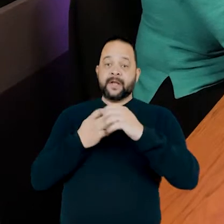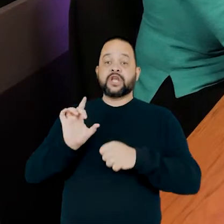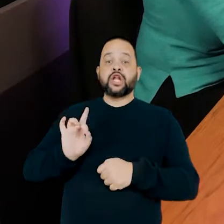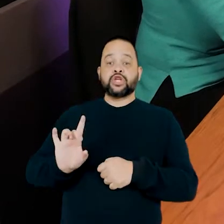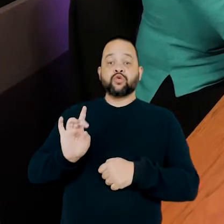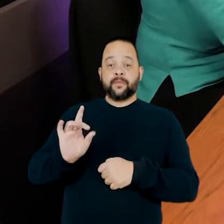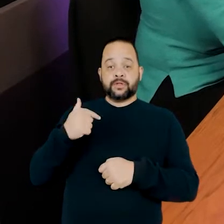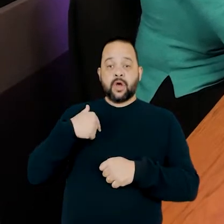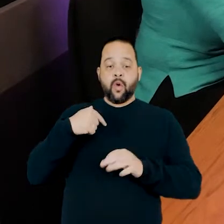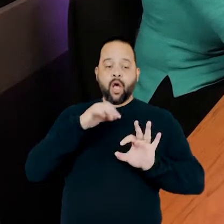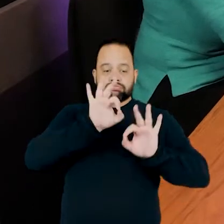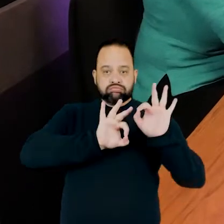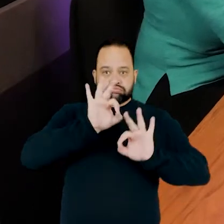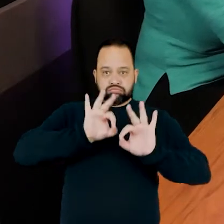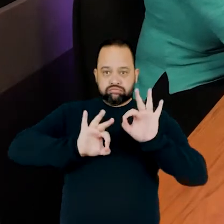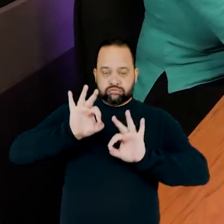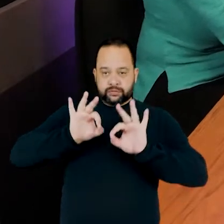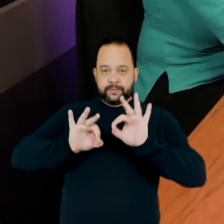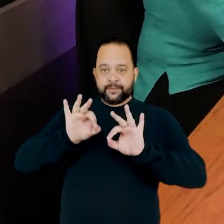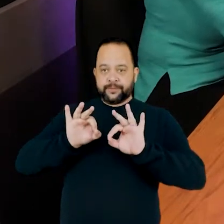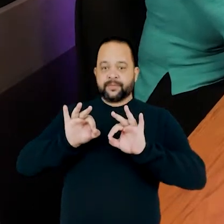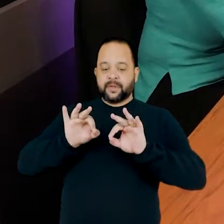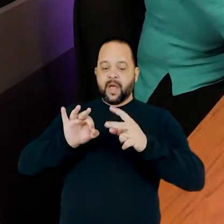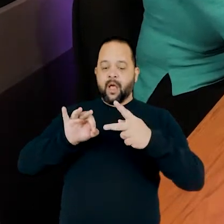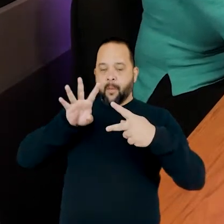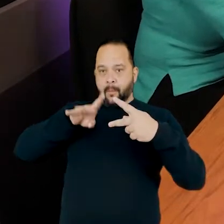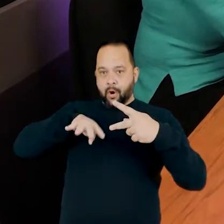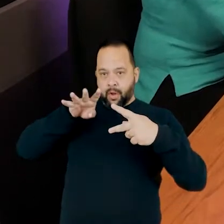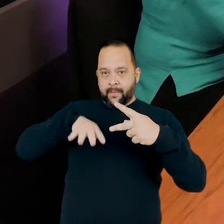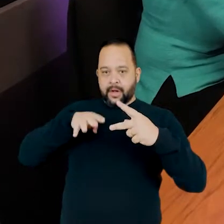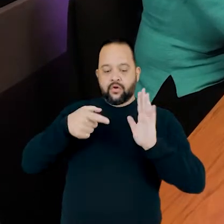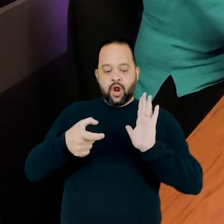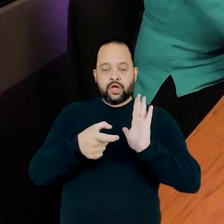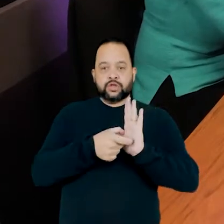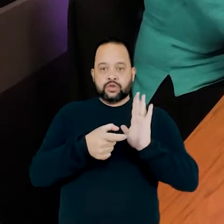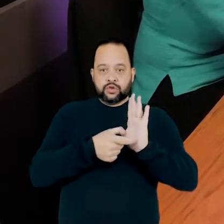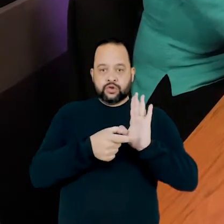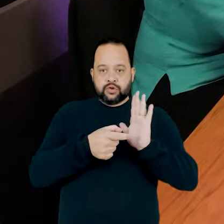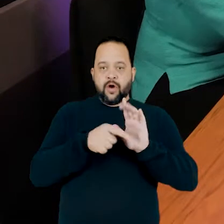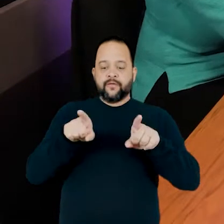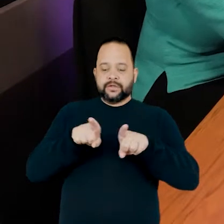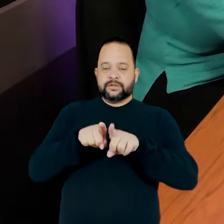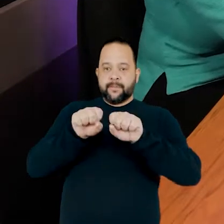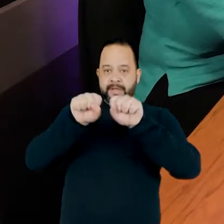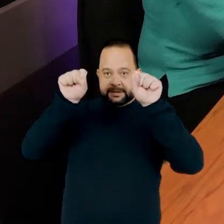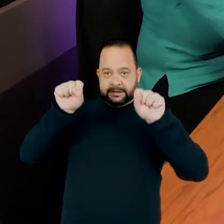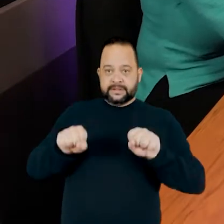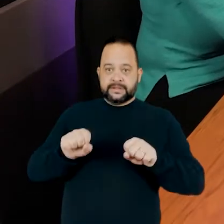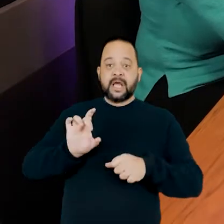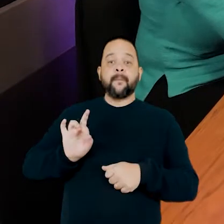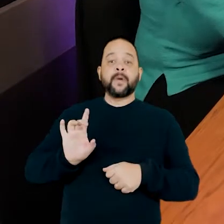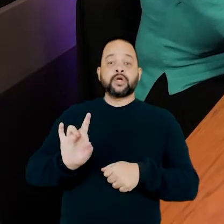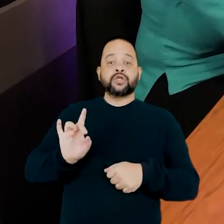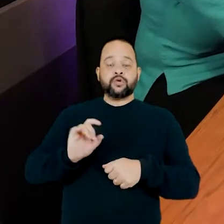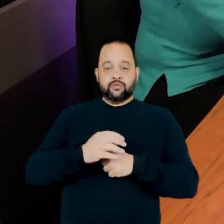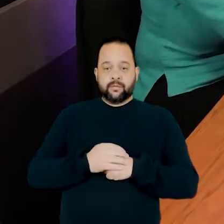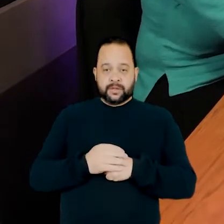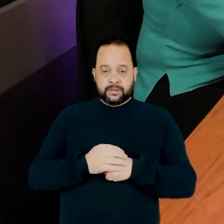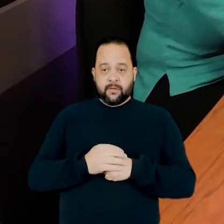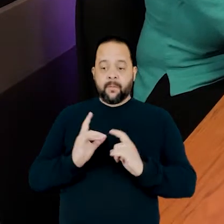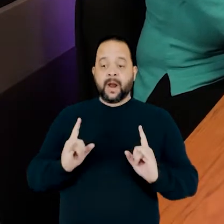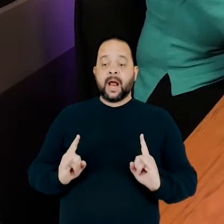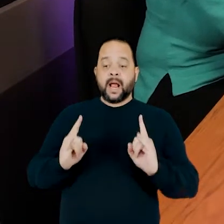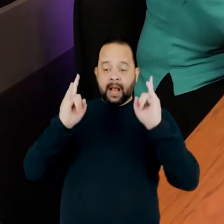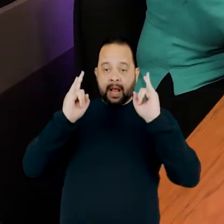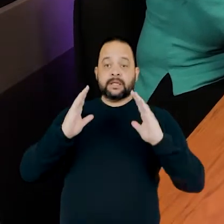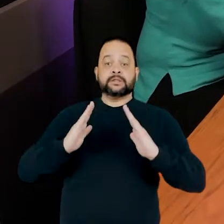legal. eu era programadora, né? E desenvolvia softwares, implementava sistemas de automação, casas e prédios inteligentes.